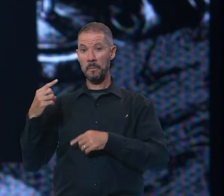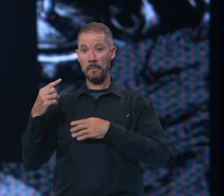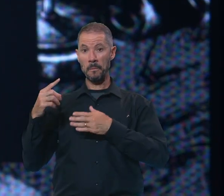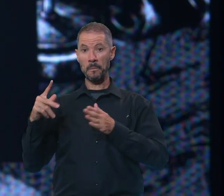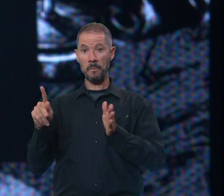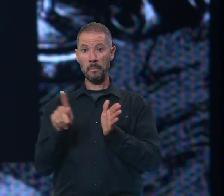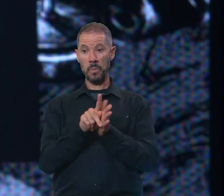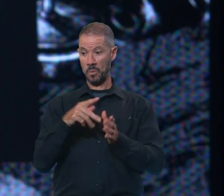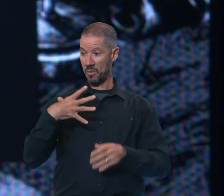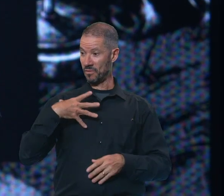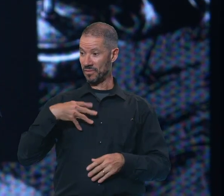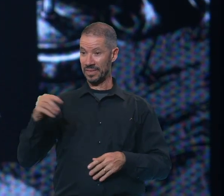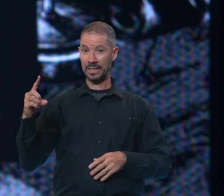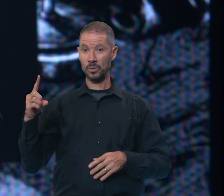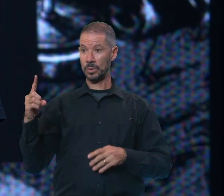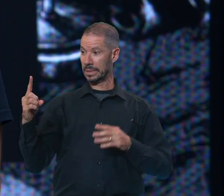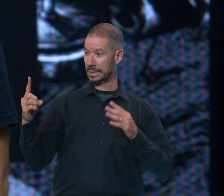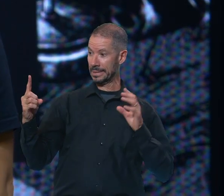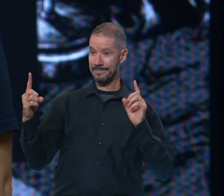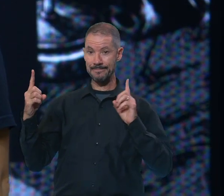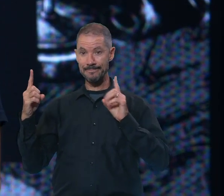público.